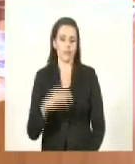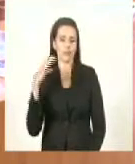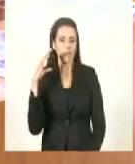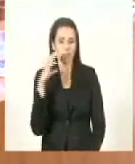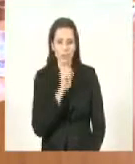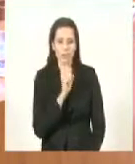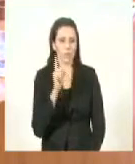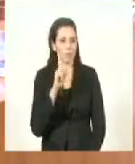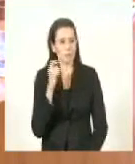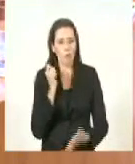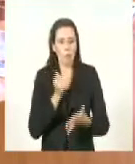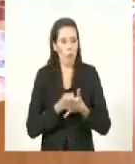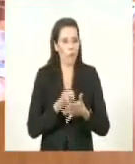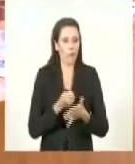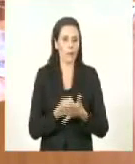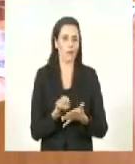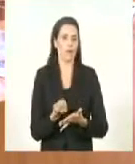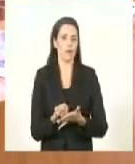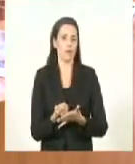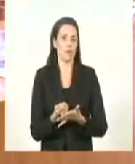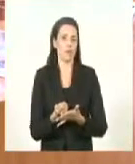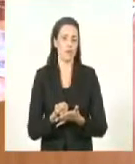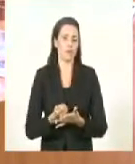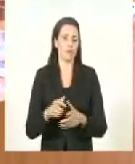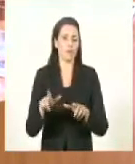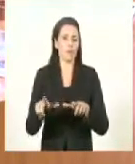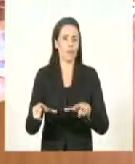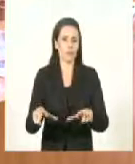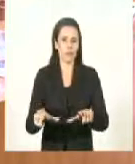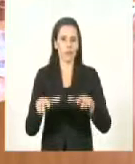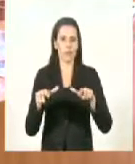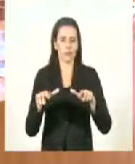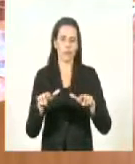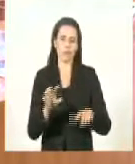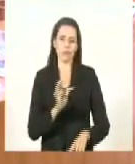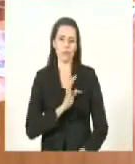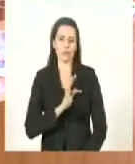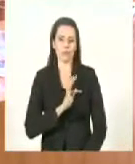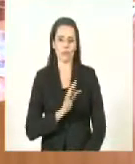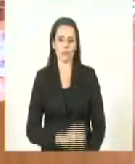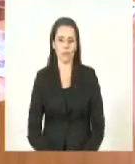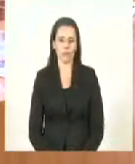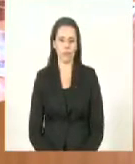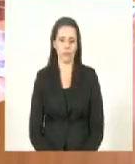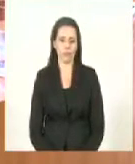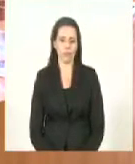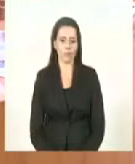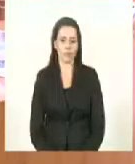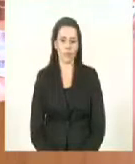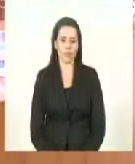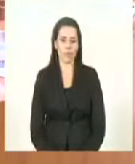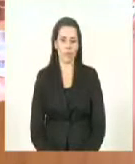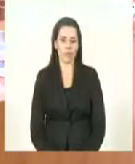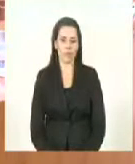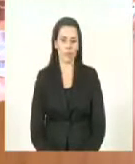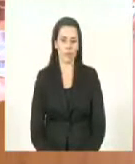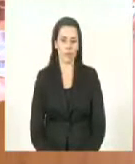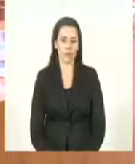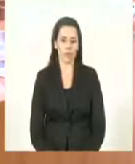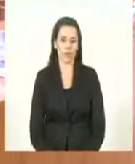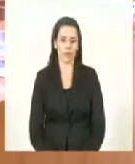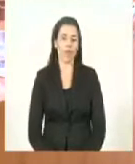obrigatório. A alteração contratual, deputada Andréa, diferente do que vocês identificaram, não é de